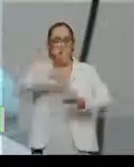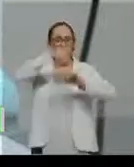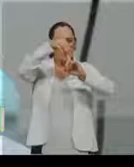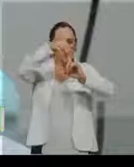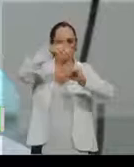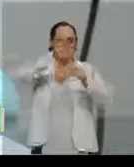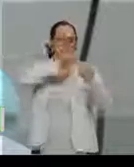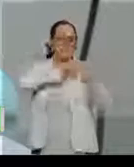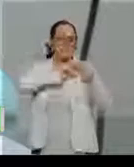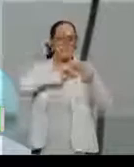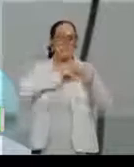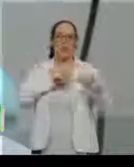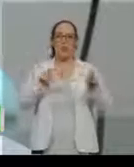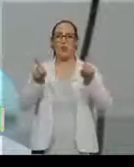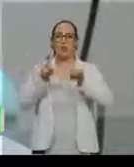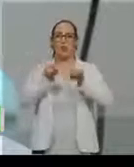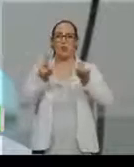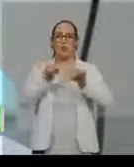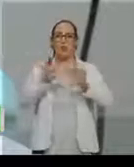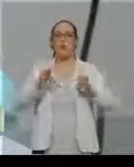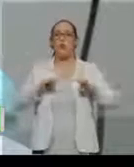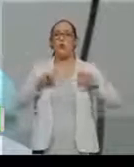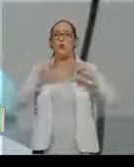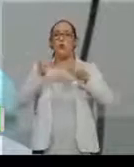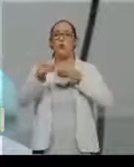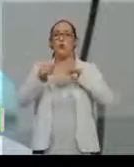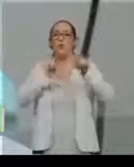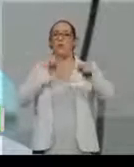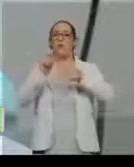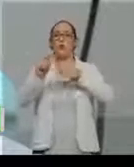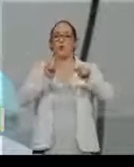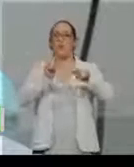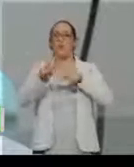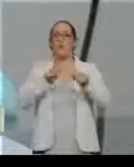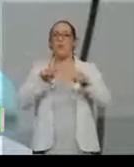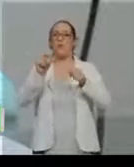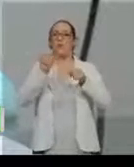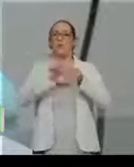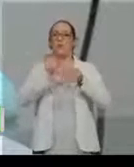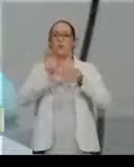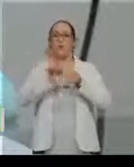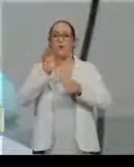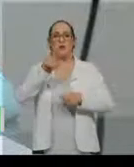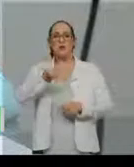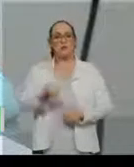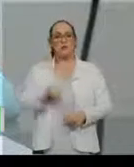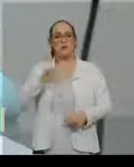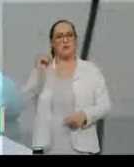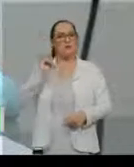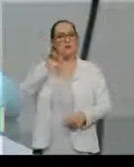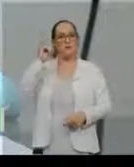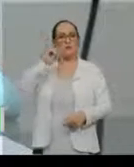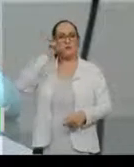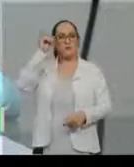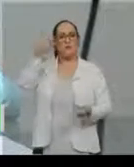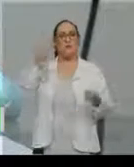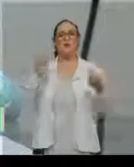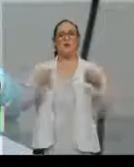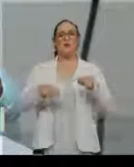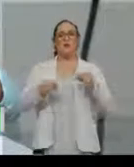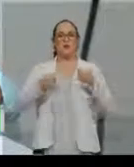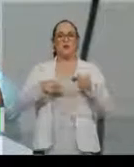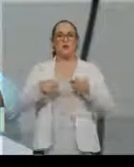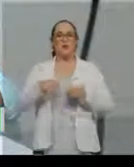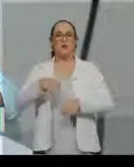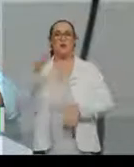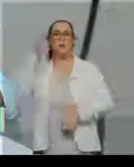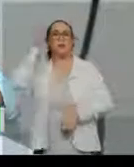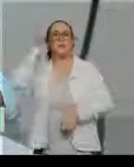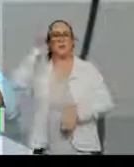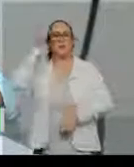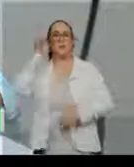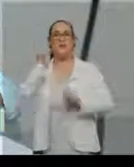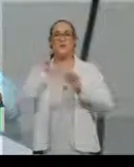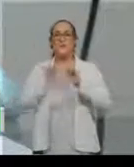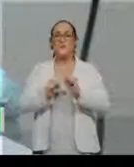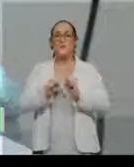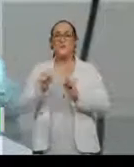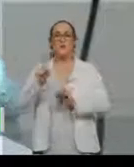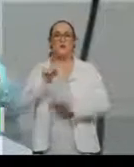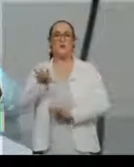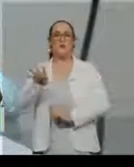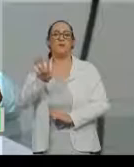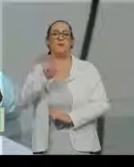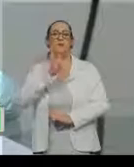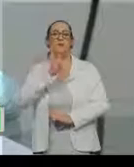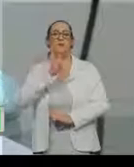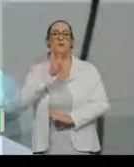dos trabalhadores nesse processo, ela é muito importante e tem que ser considerada. Eles não podem não ter conseguido imediatamente,